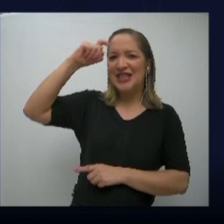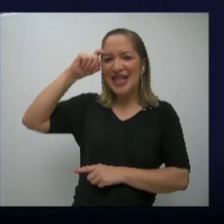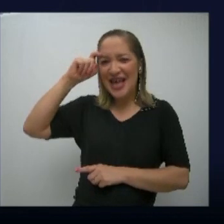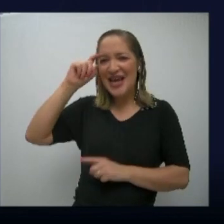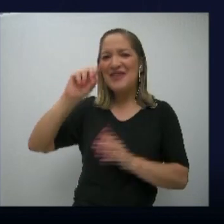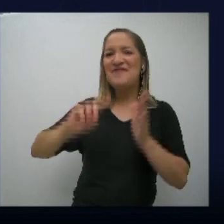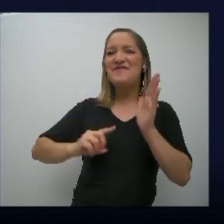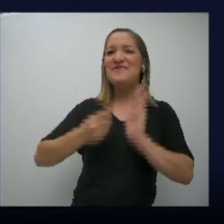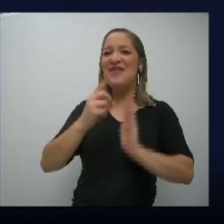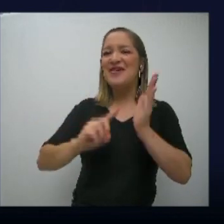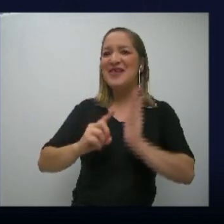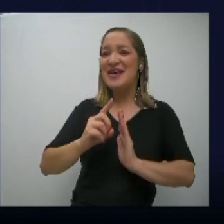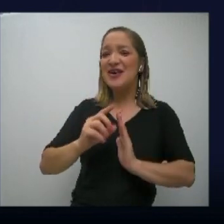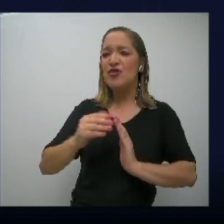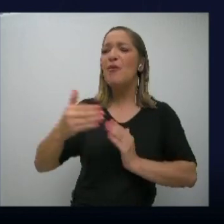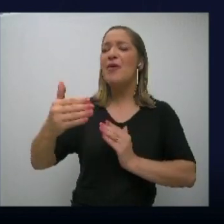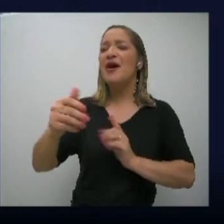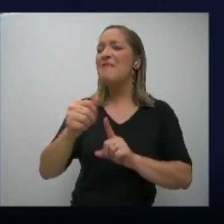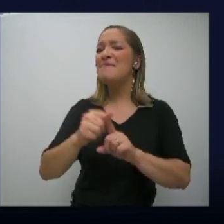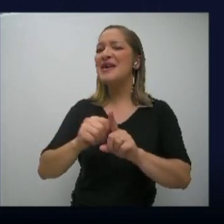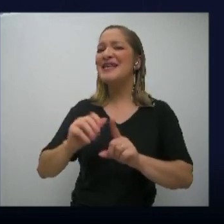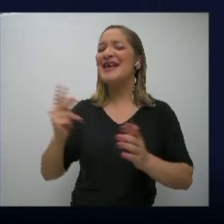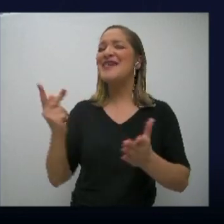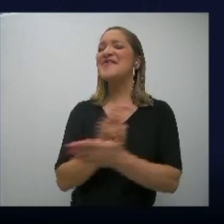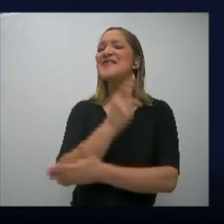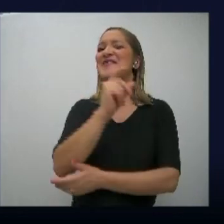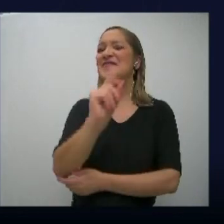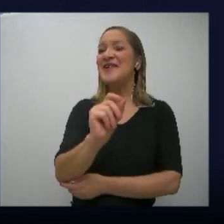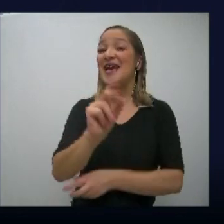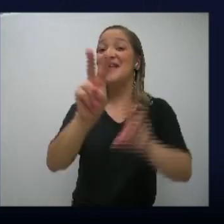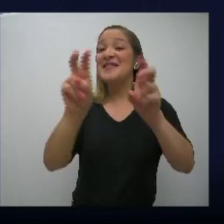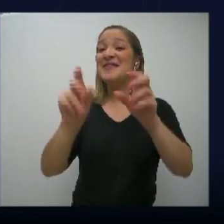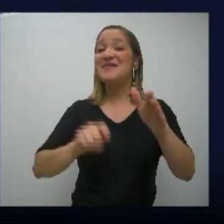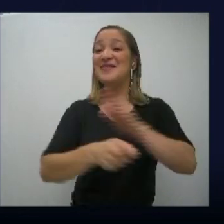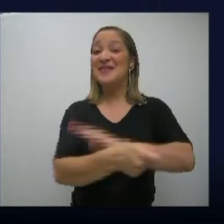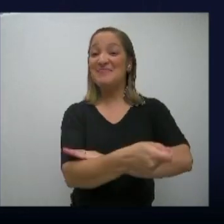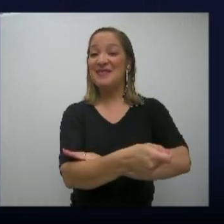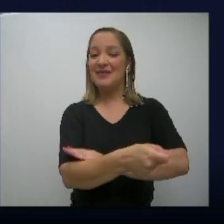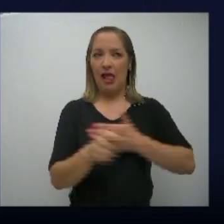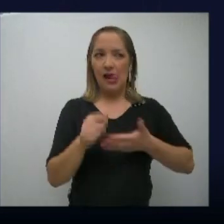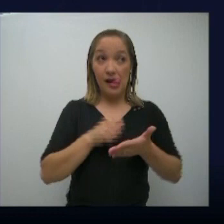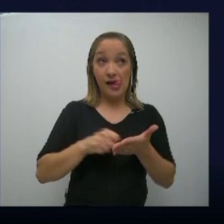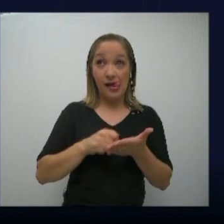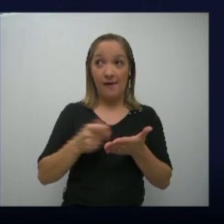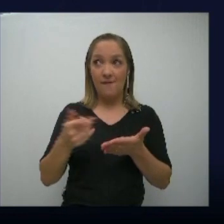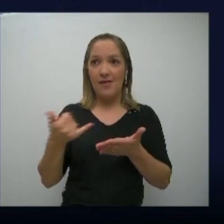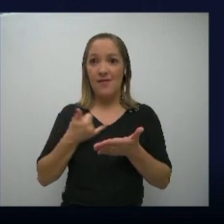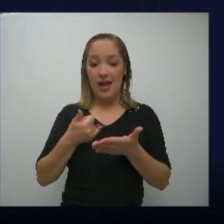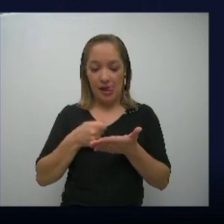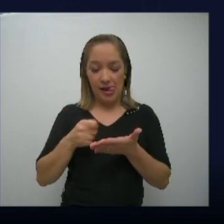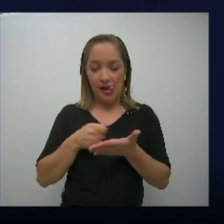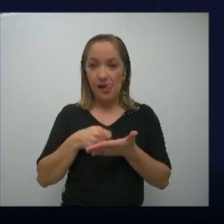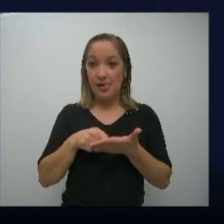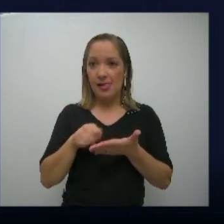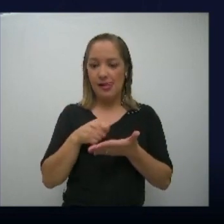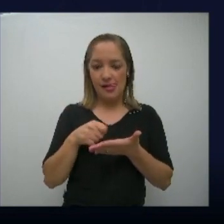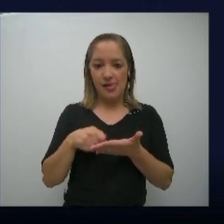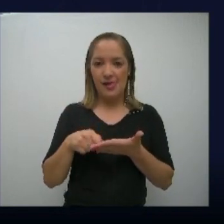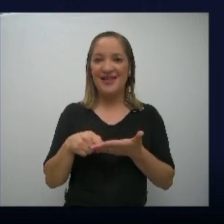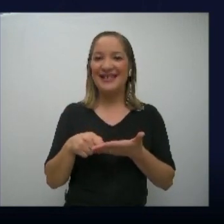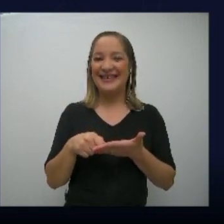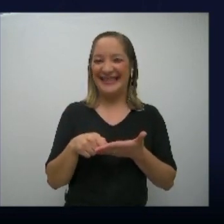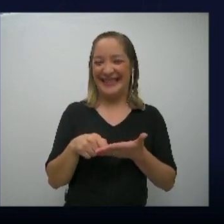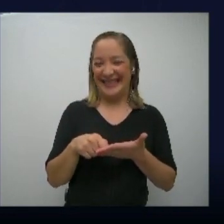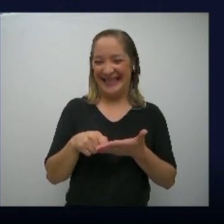nos próximos meses sobre investimento tomar nota aqui ó fala aí Guilherme é muito